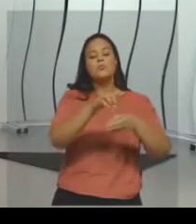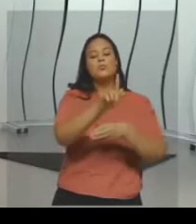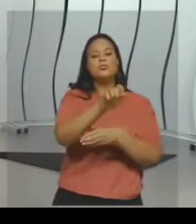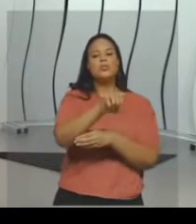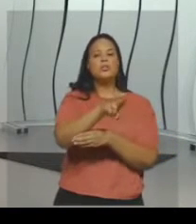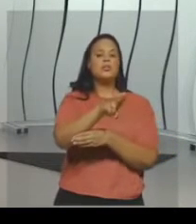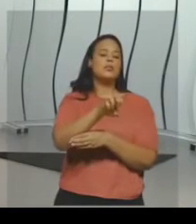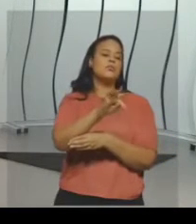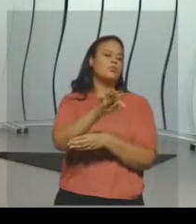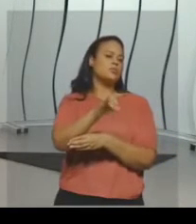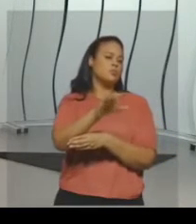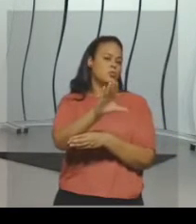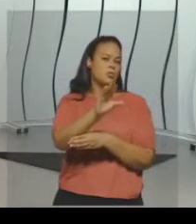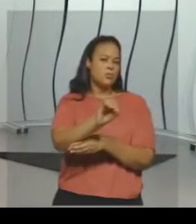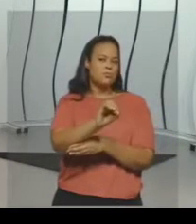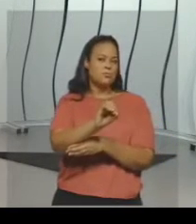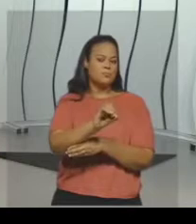Ok.